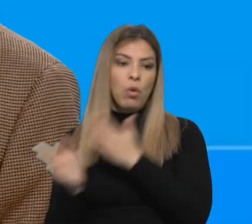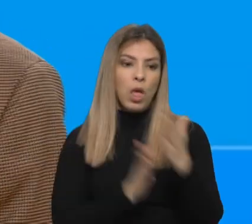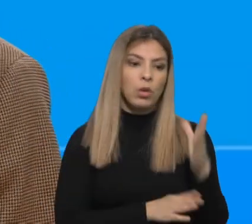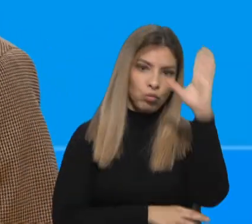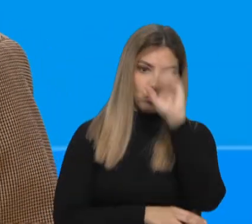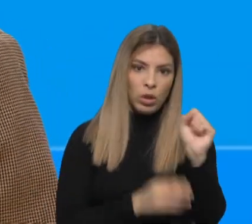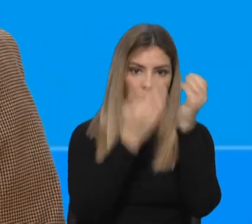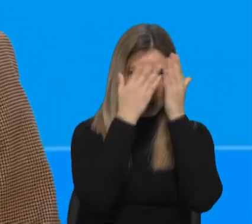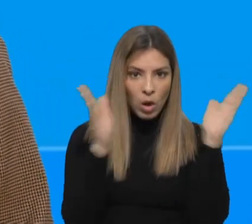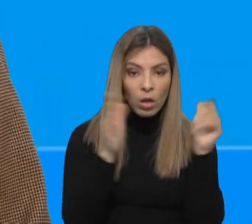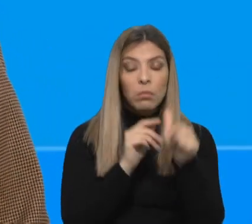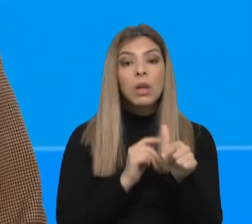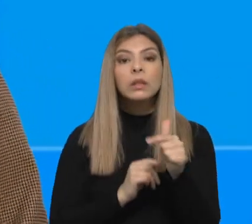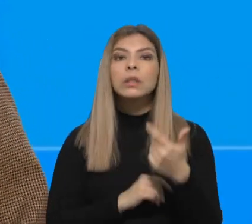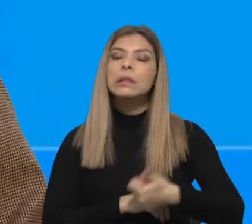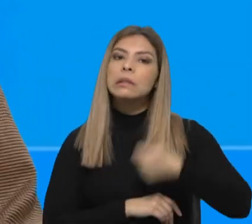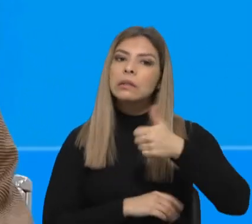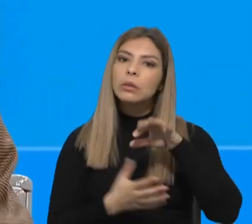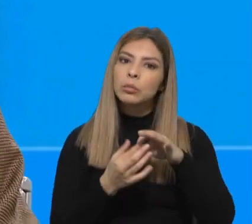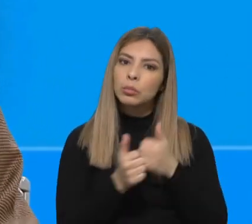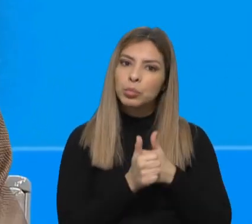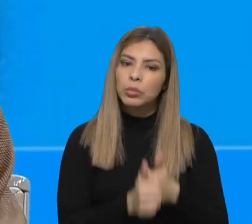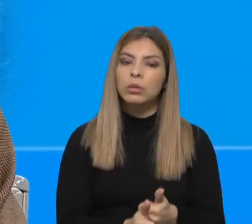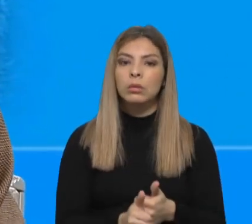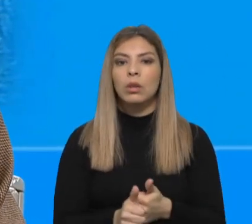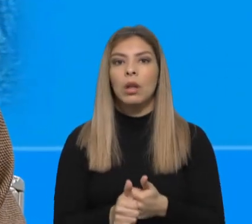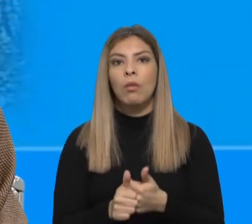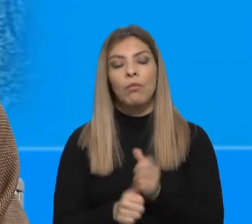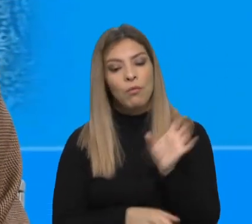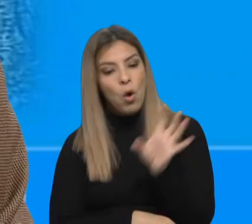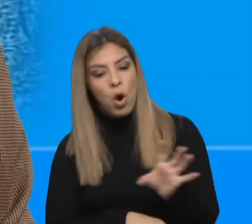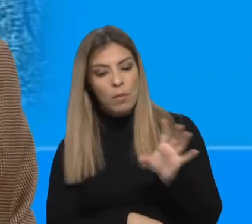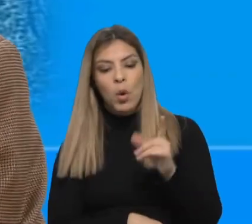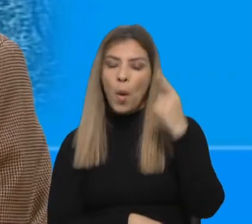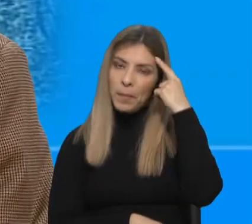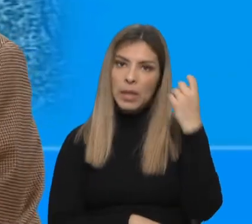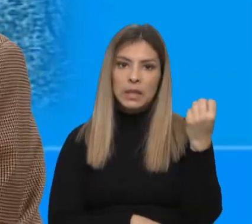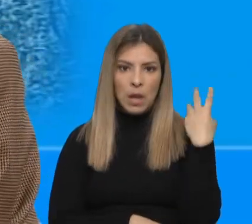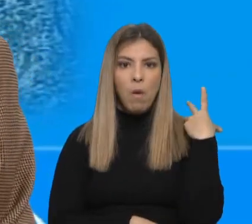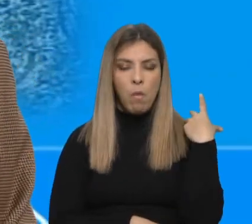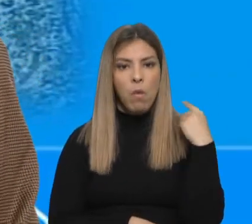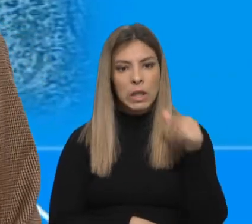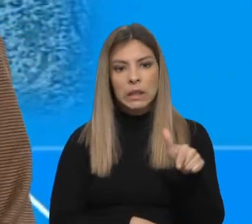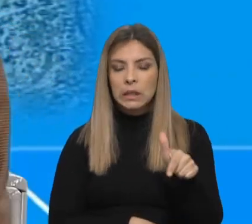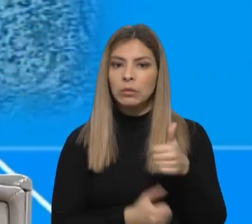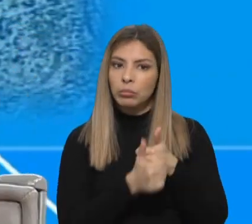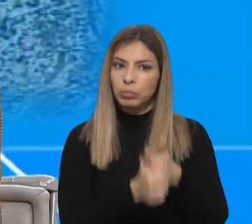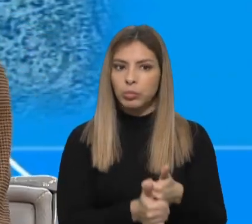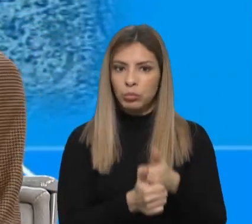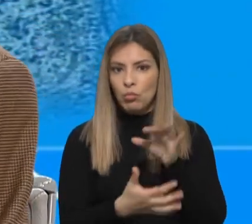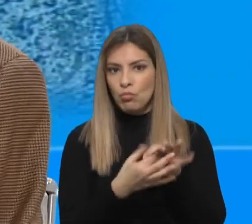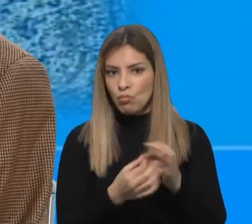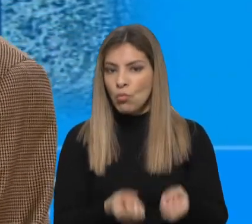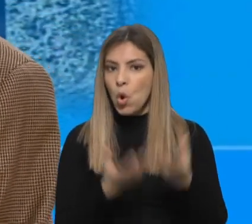democracia informa o Estado de Direito e, portanto, os nossos direitos fundamentais e a forma como os compreendemos devem ter uma base e uma adesão popular, mas, por outro